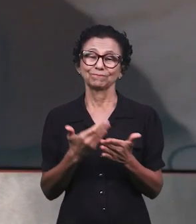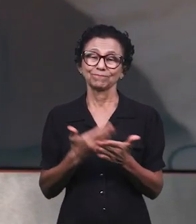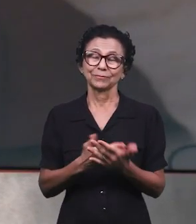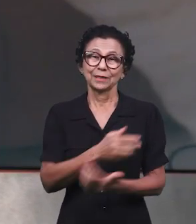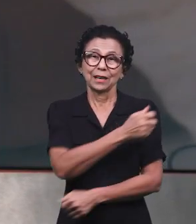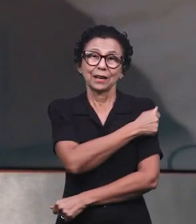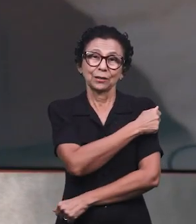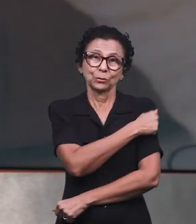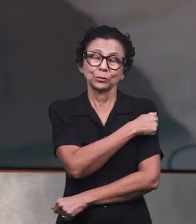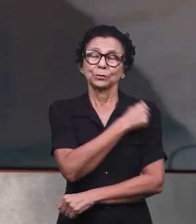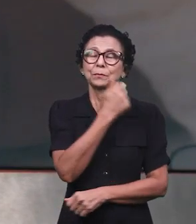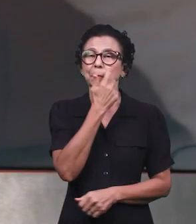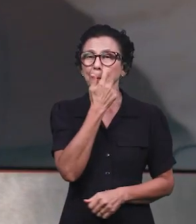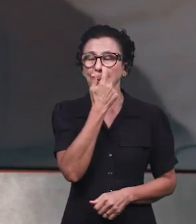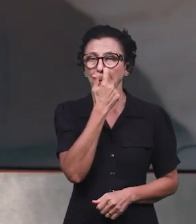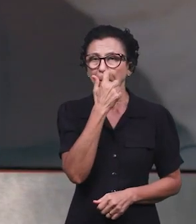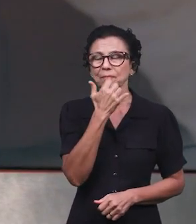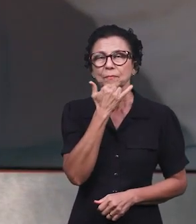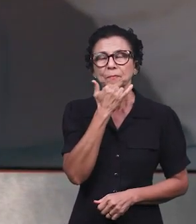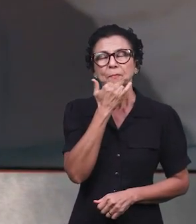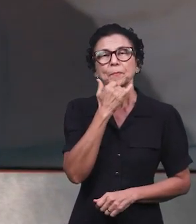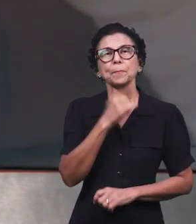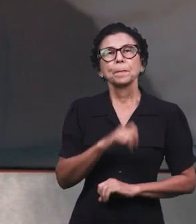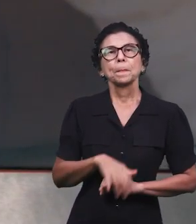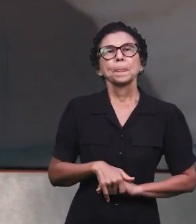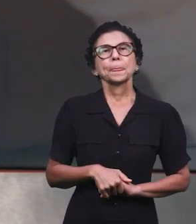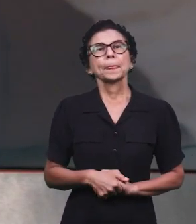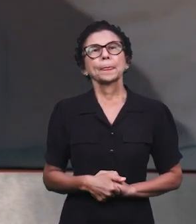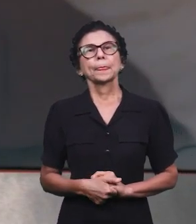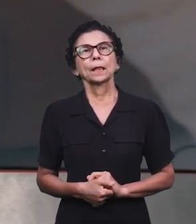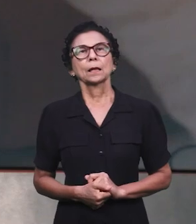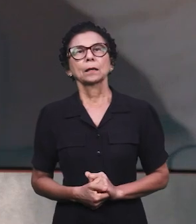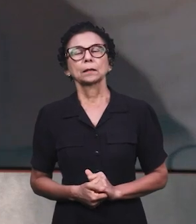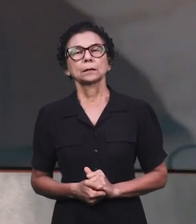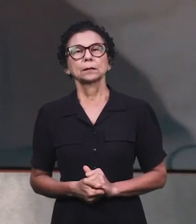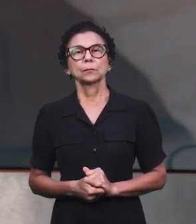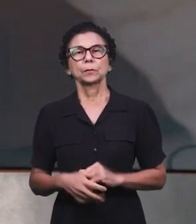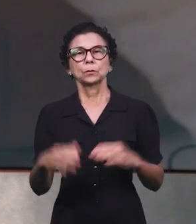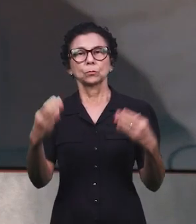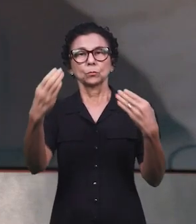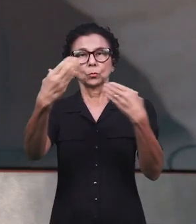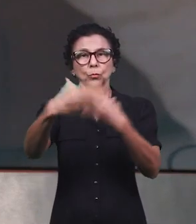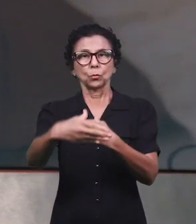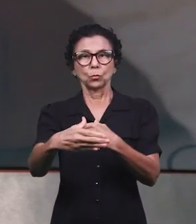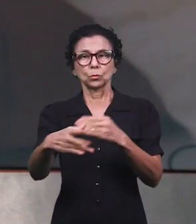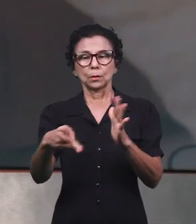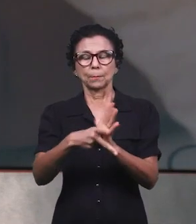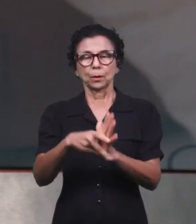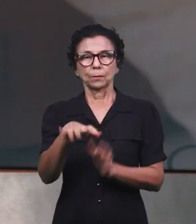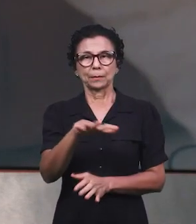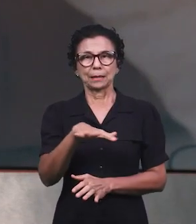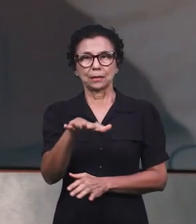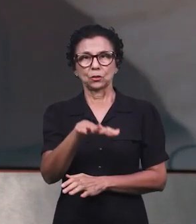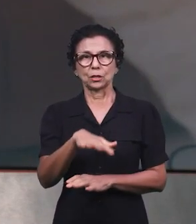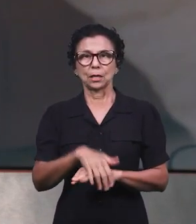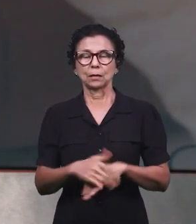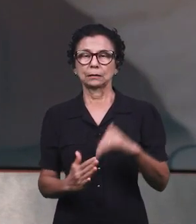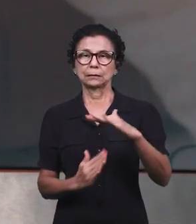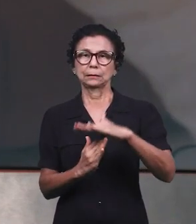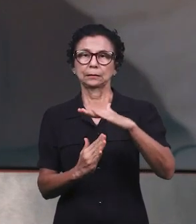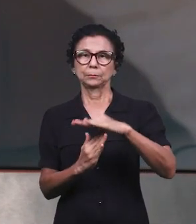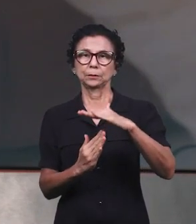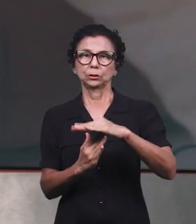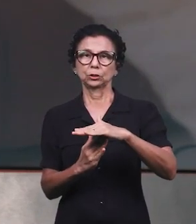E por ter às vezes um foco nos concursos locais, você vai ter uma oferta limitada de cursos, tá